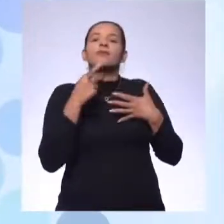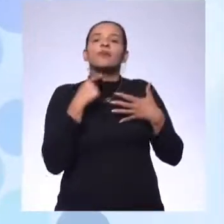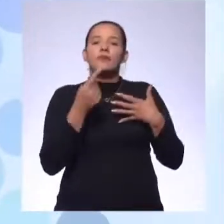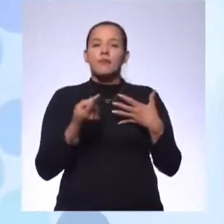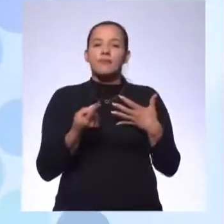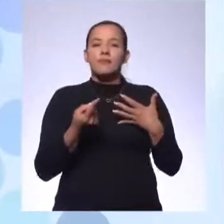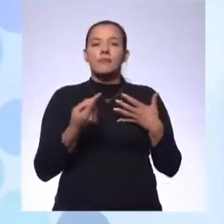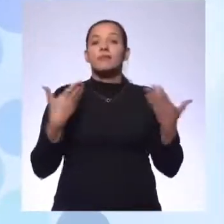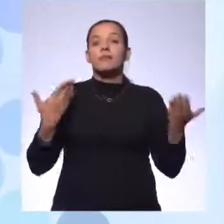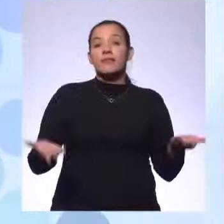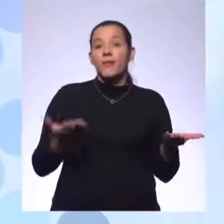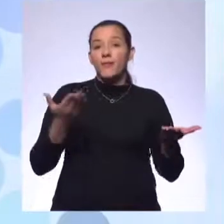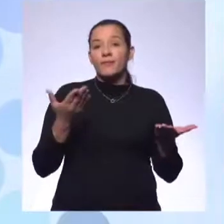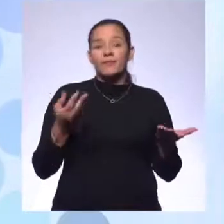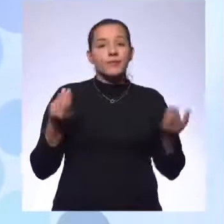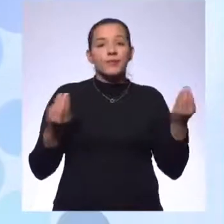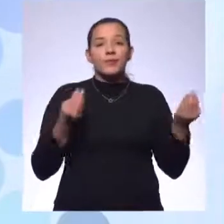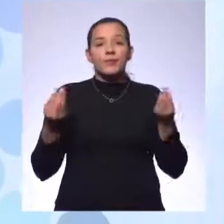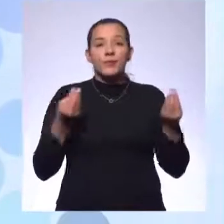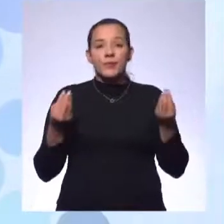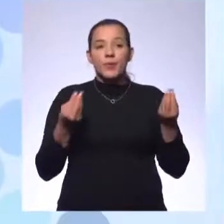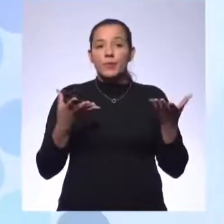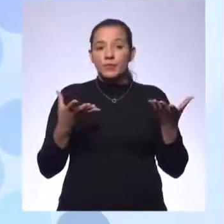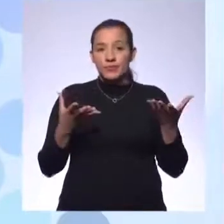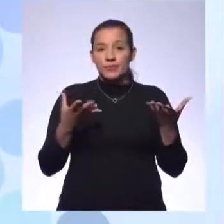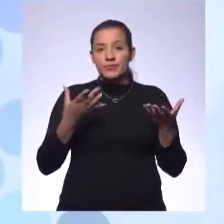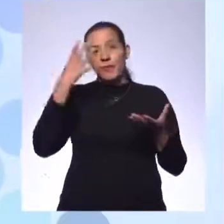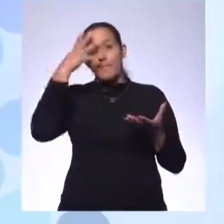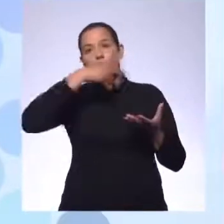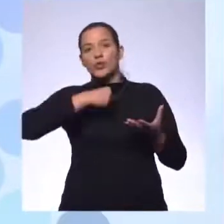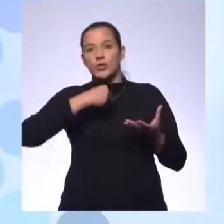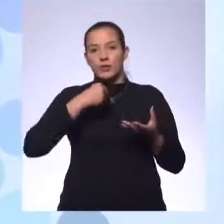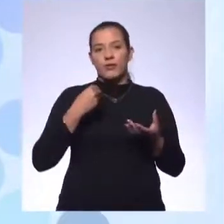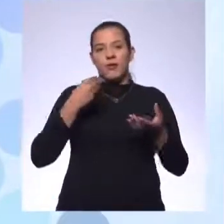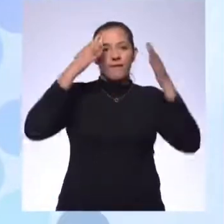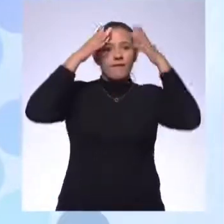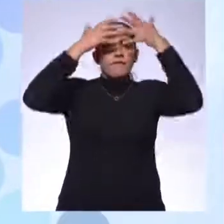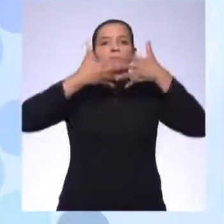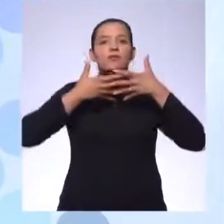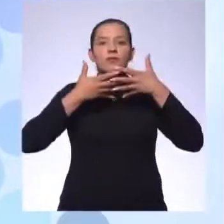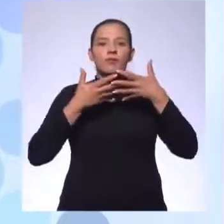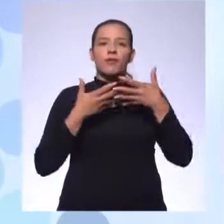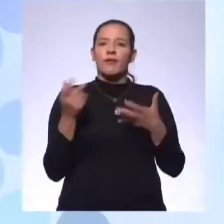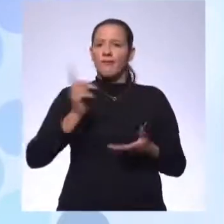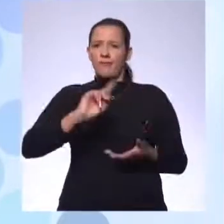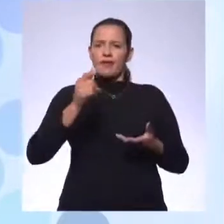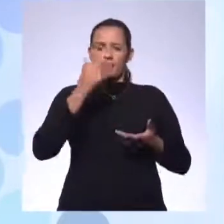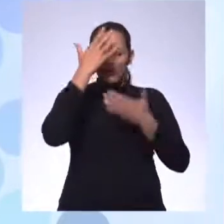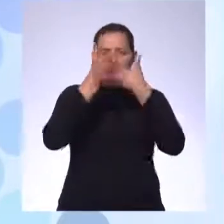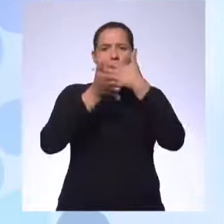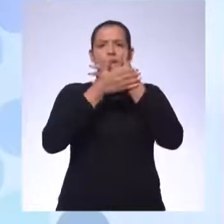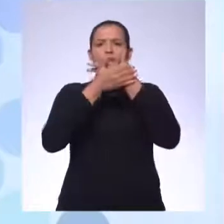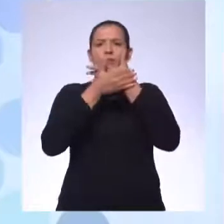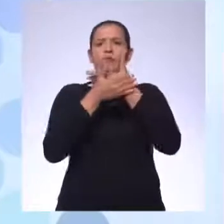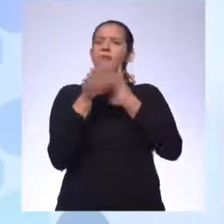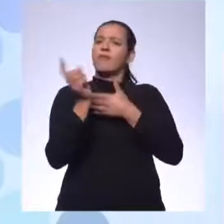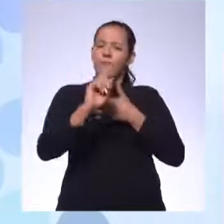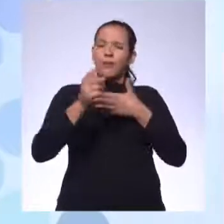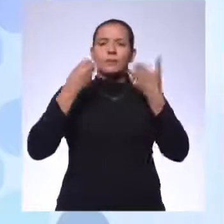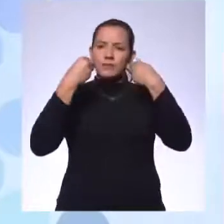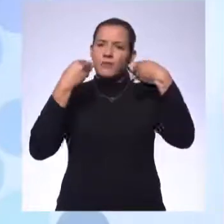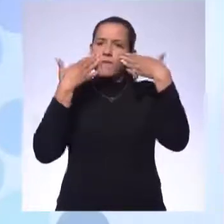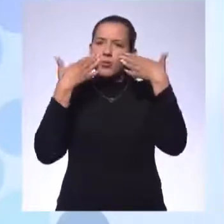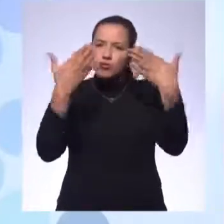com uma pessoa bela, estou falando do século XIX, uma mulher bonita vai esconder, a mulher bonita tem que mostrar o rosto, na opinião